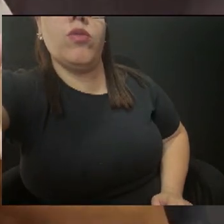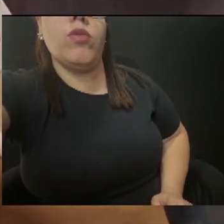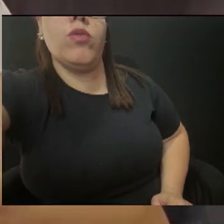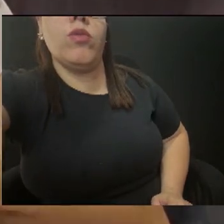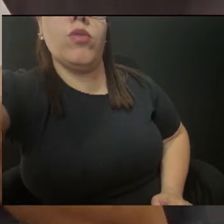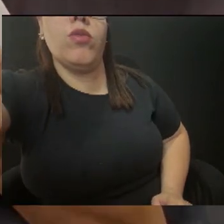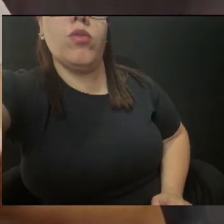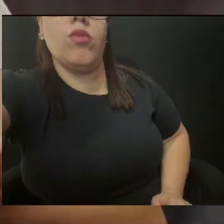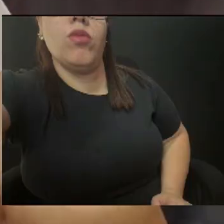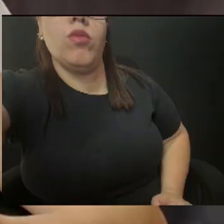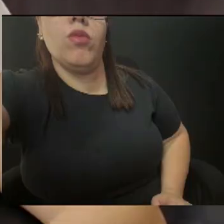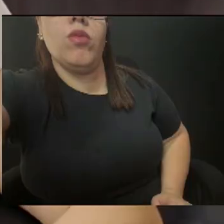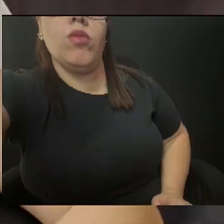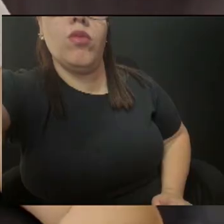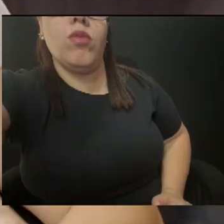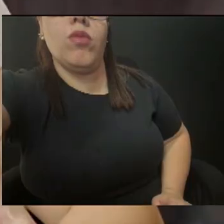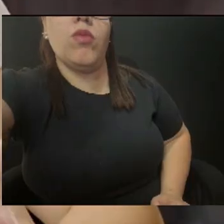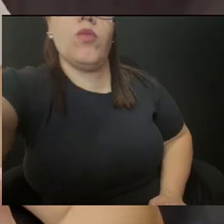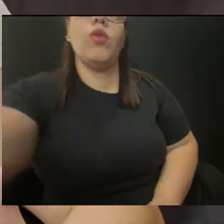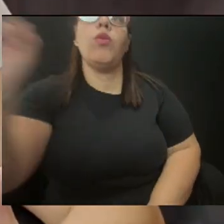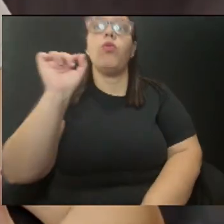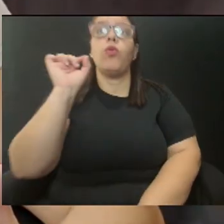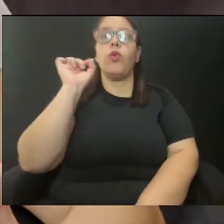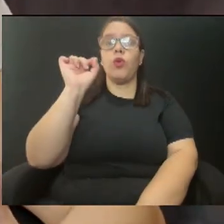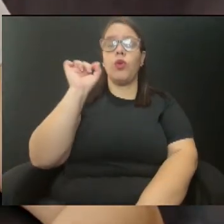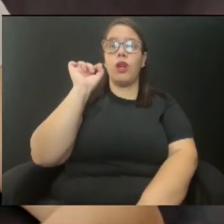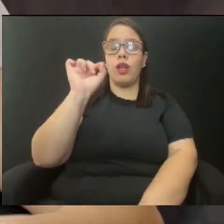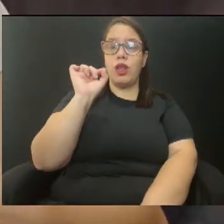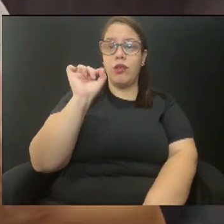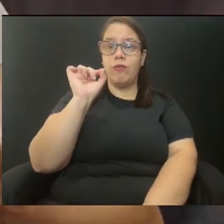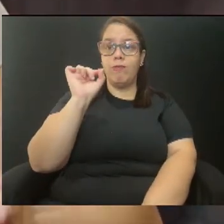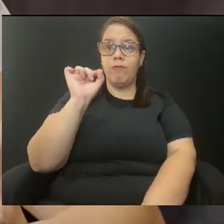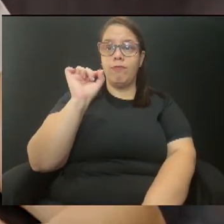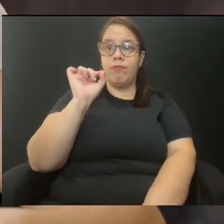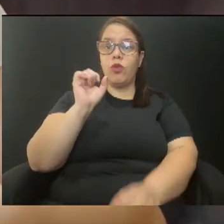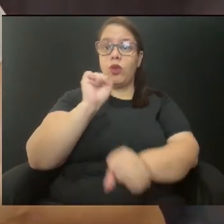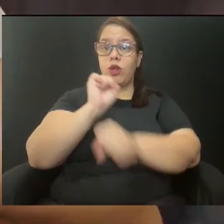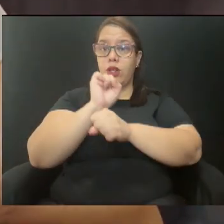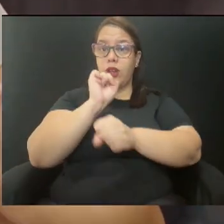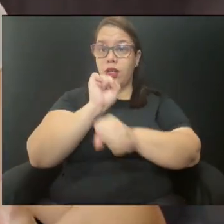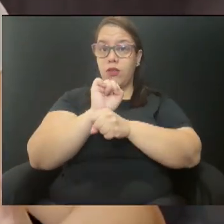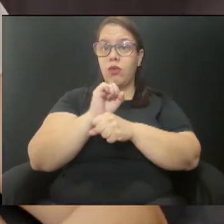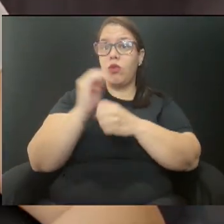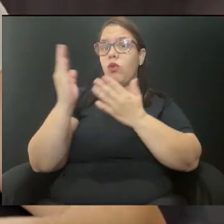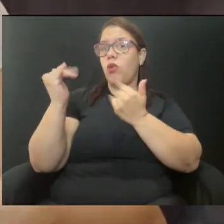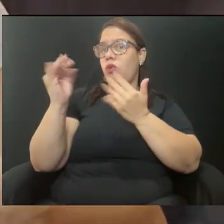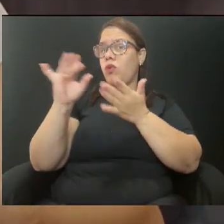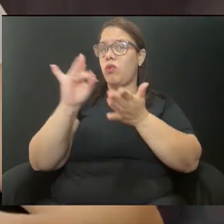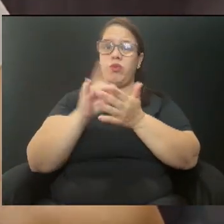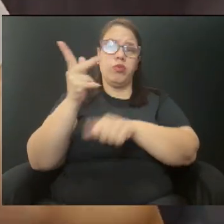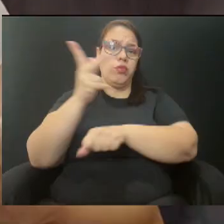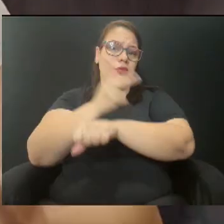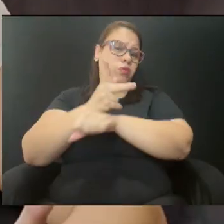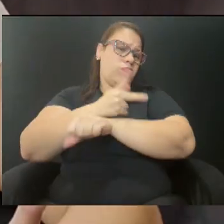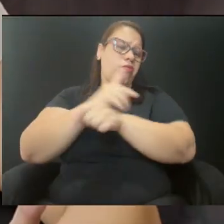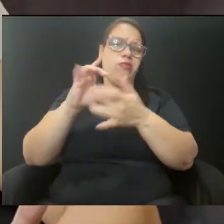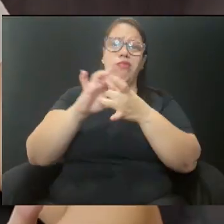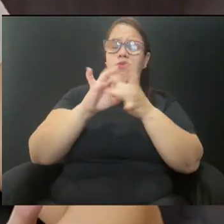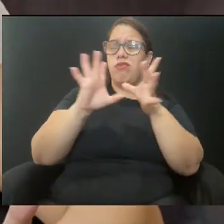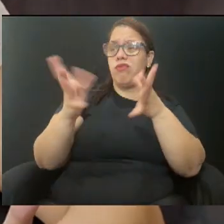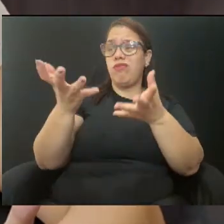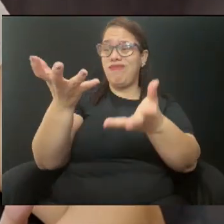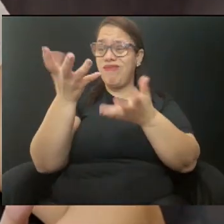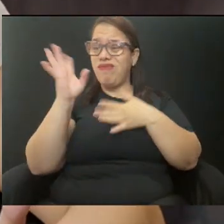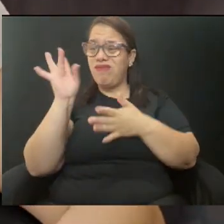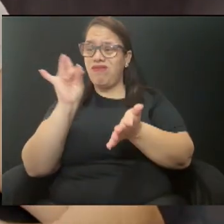aquém do que, muito abaixo, na verdade, do que se espera no mercado de trabalho, porque o jovem realmente busca uma liberdade, ele quer realmente ser dono